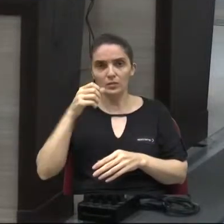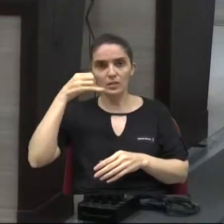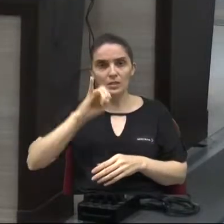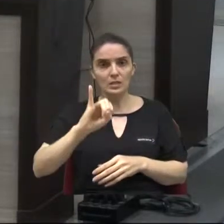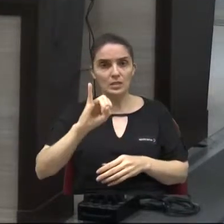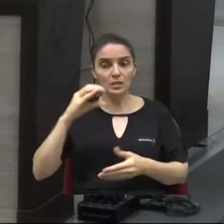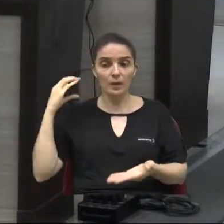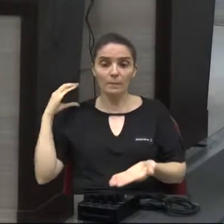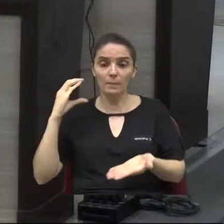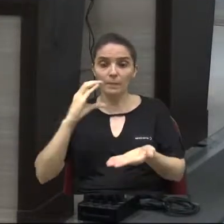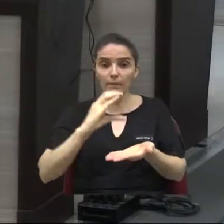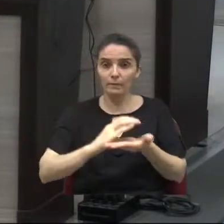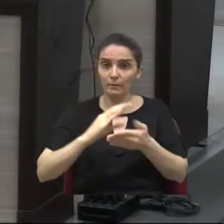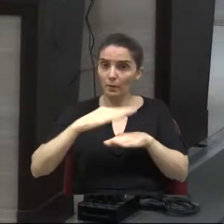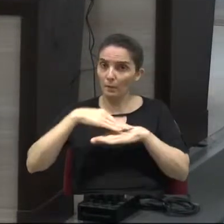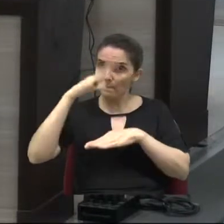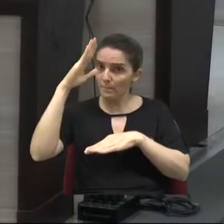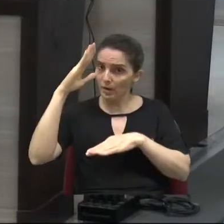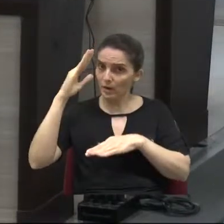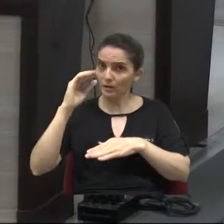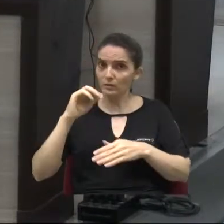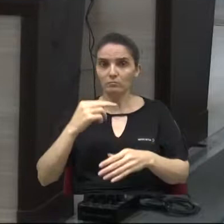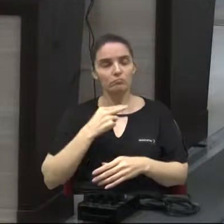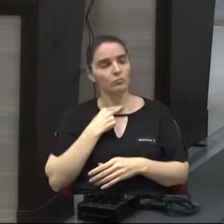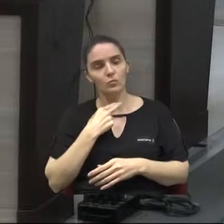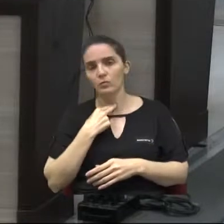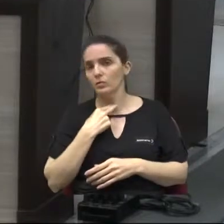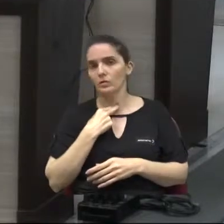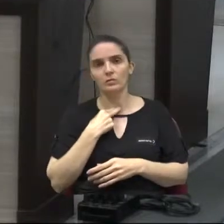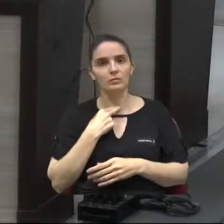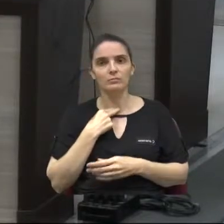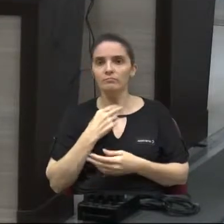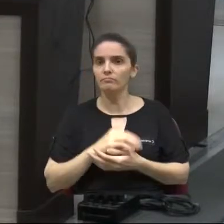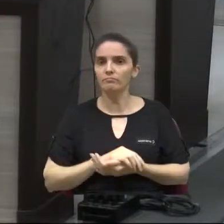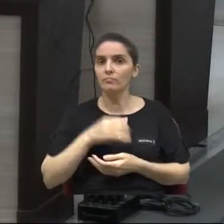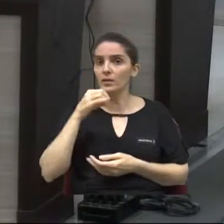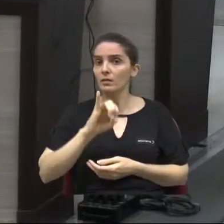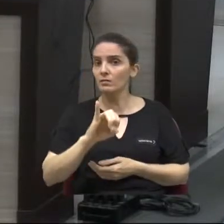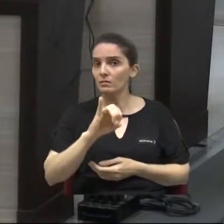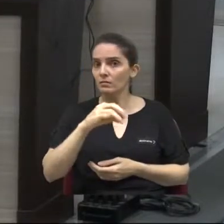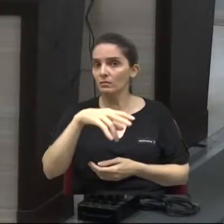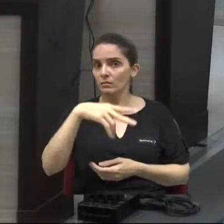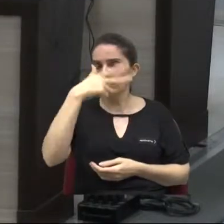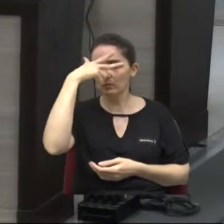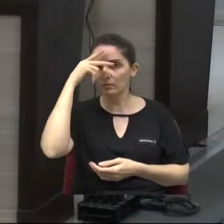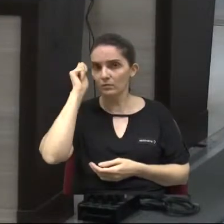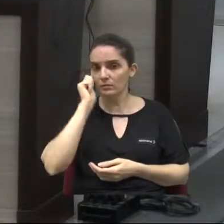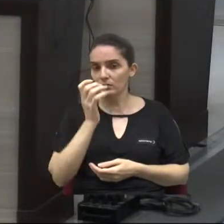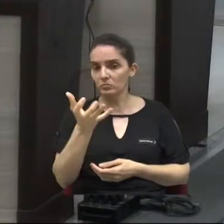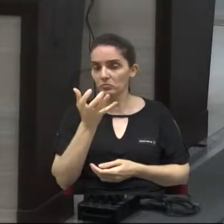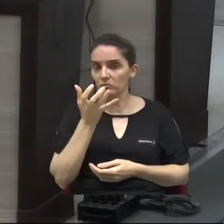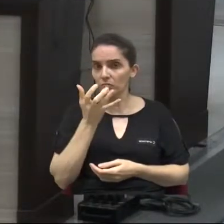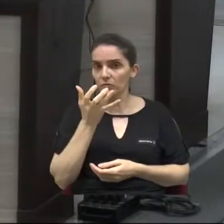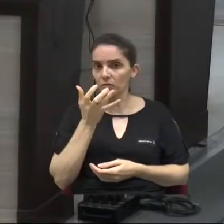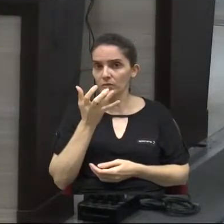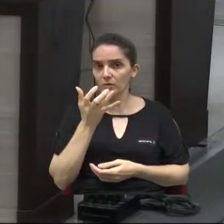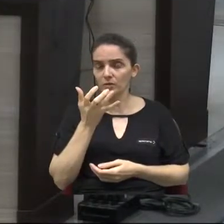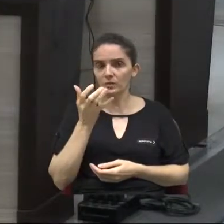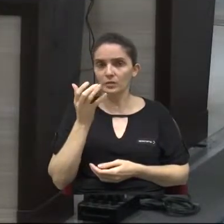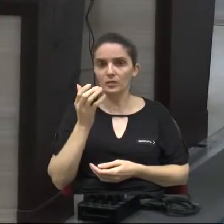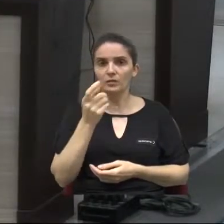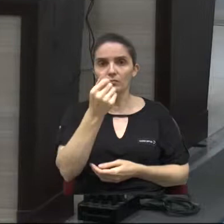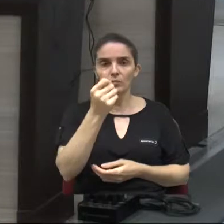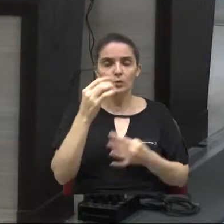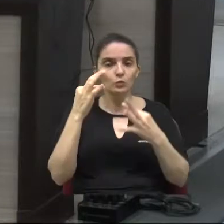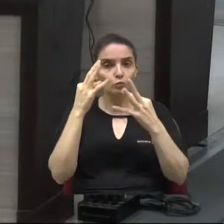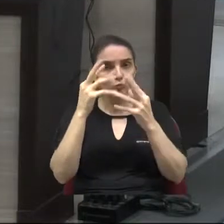complementar além do subsídio, aí não pode. Se ele quiser usar o subsídio por completo, essa casa autorizou. Se ele